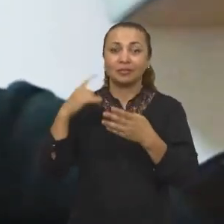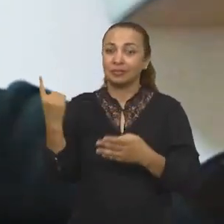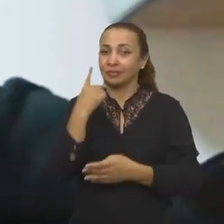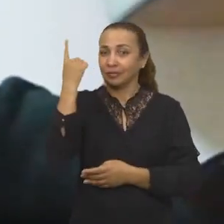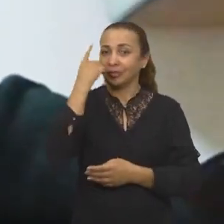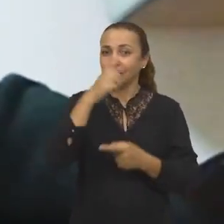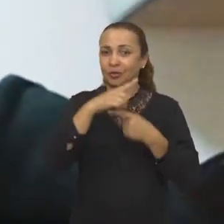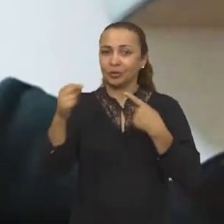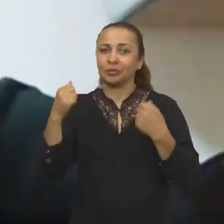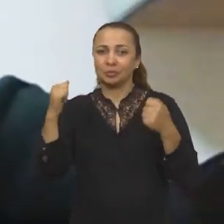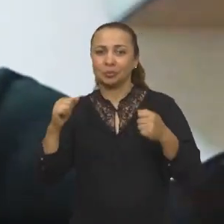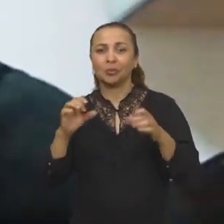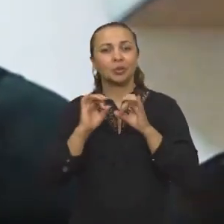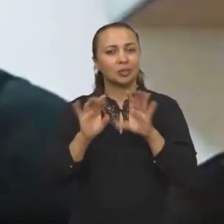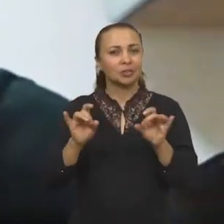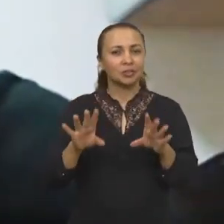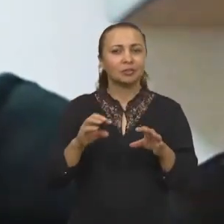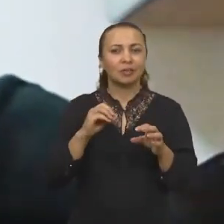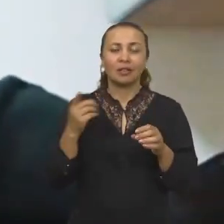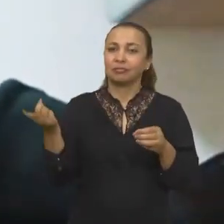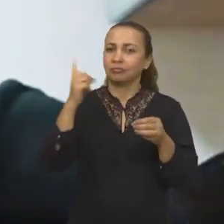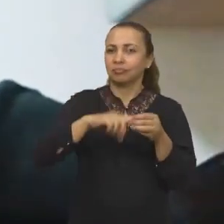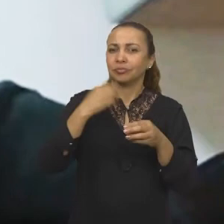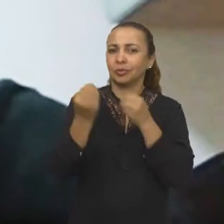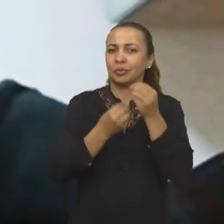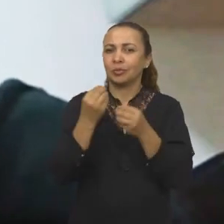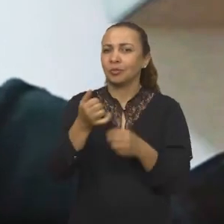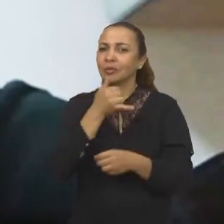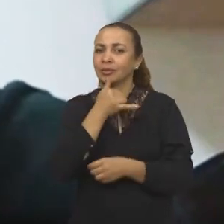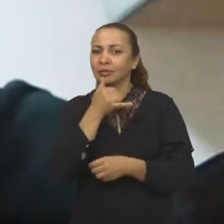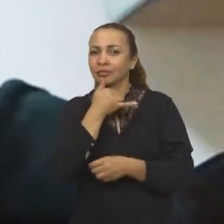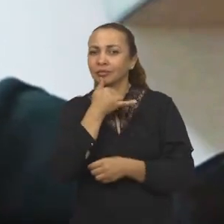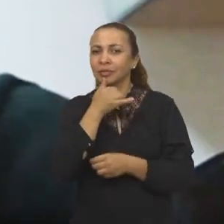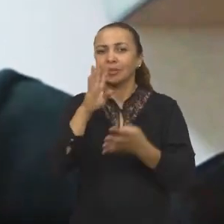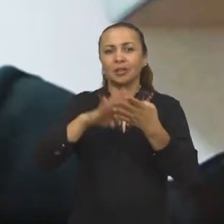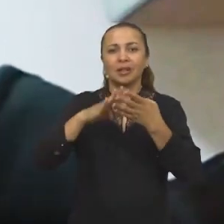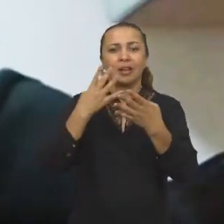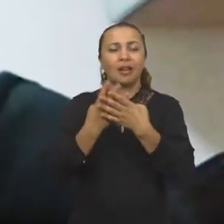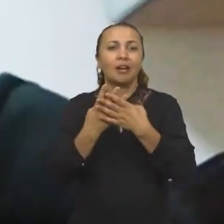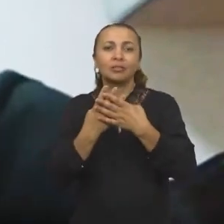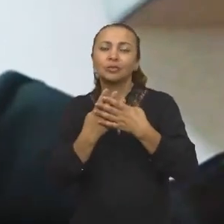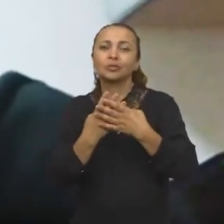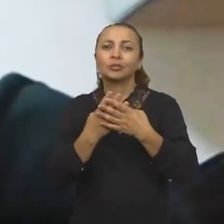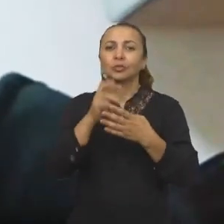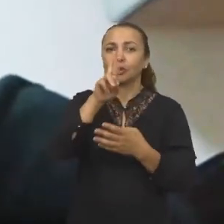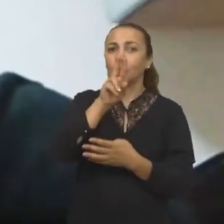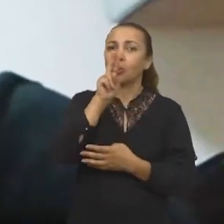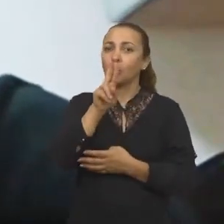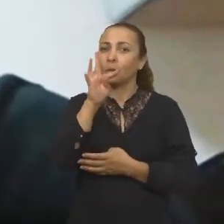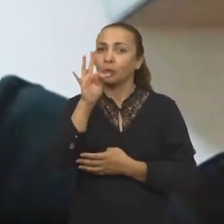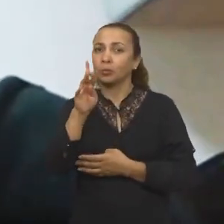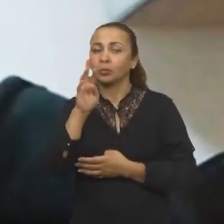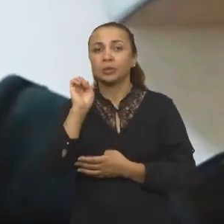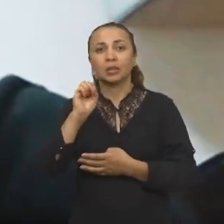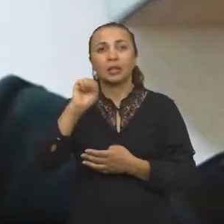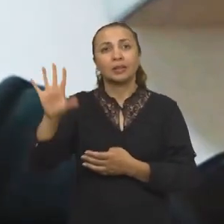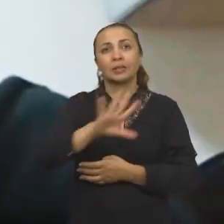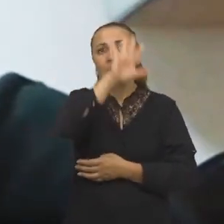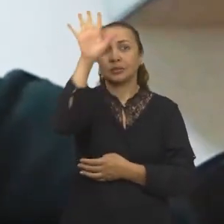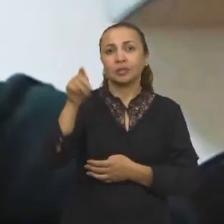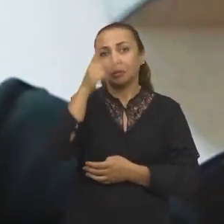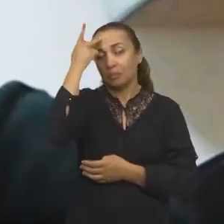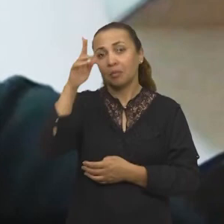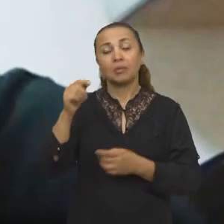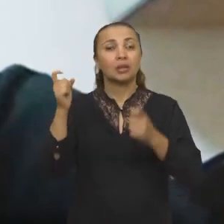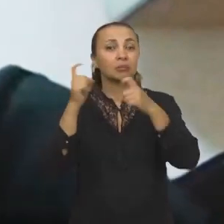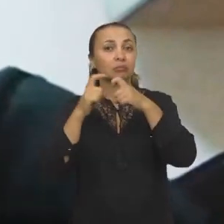alta velocidade pode permitir. Eu vou trazer como exemplo um projeto, que é o projeto da rede RUT, né? Que é uma rede nacional para